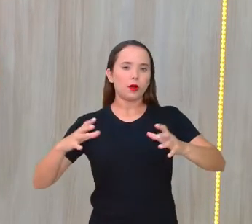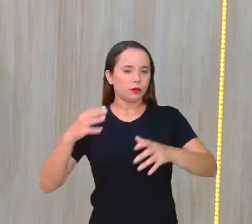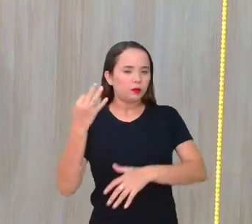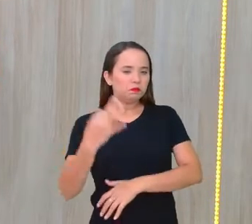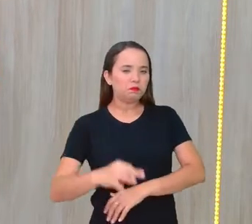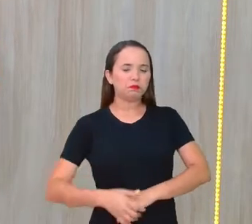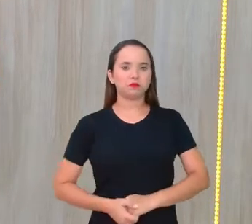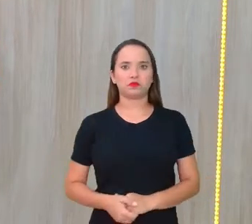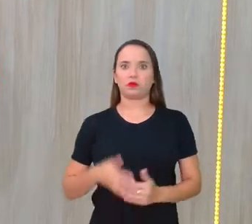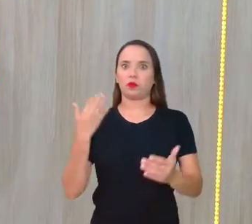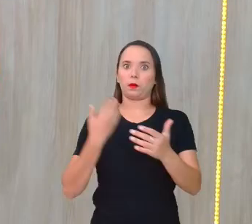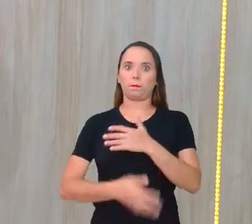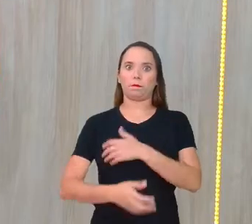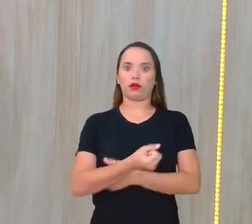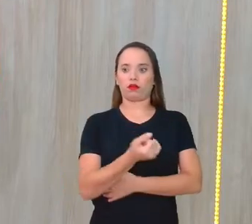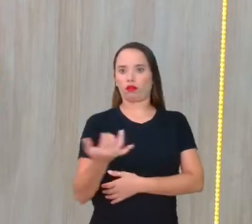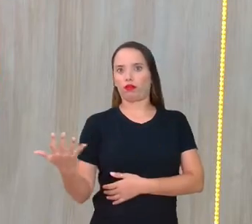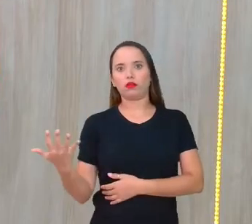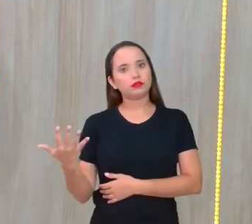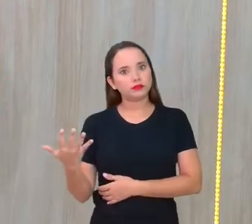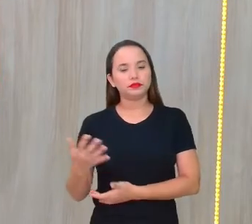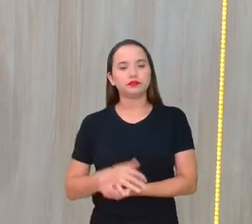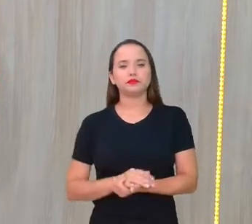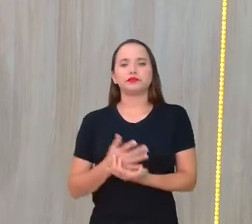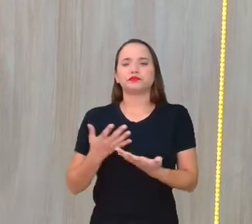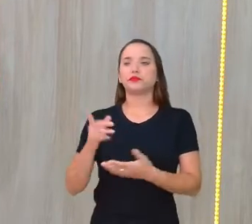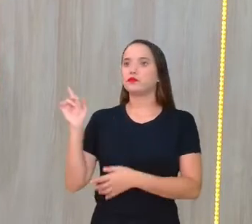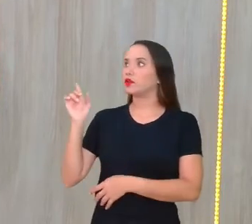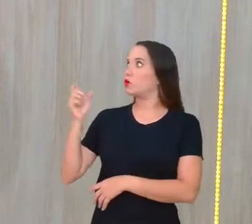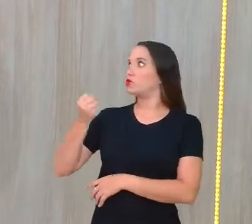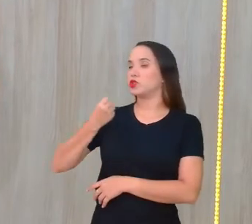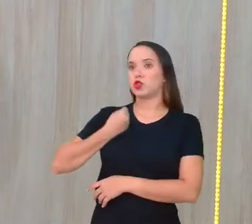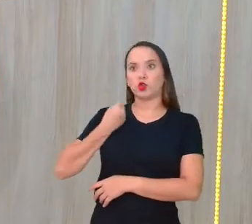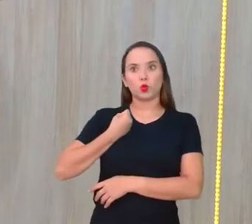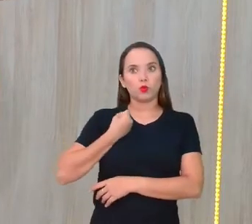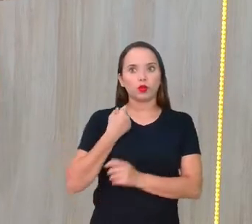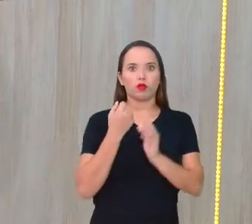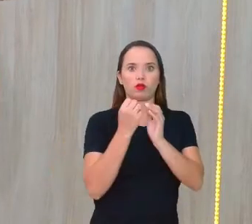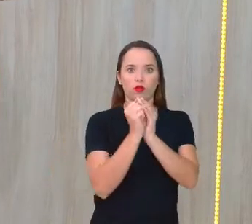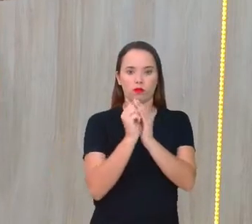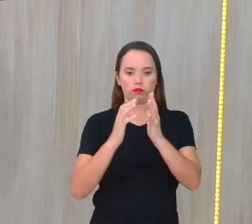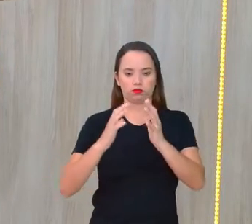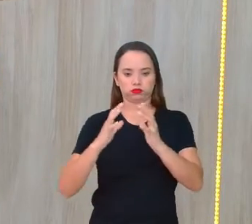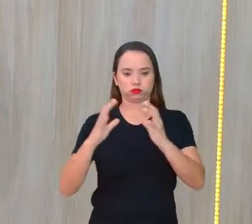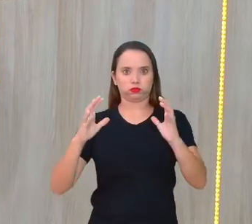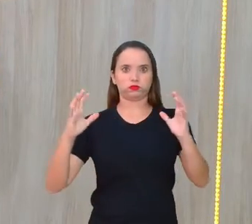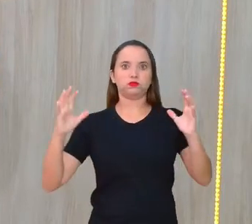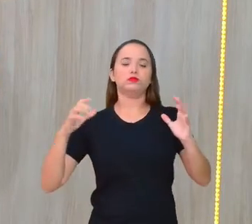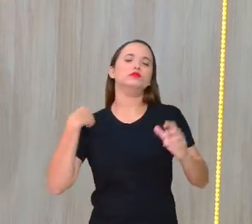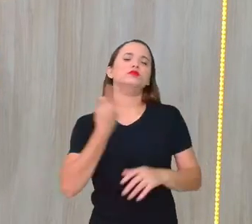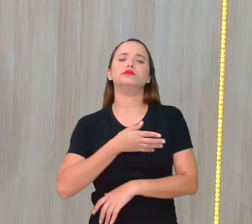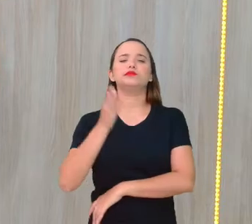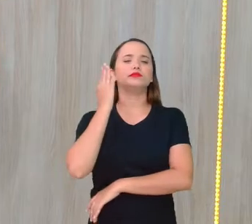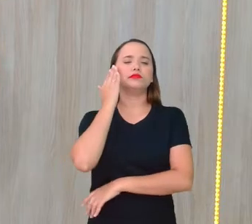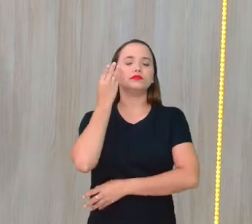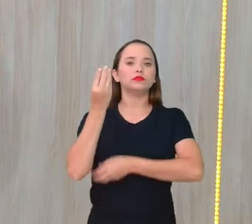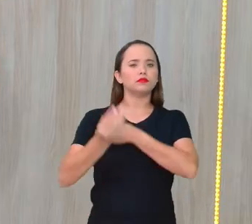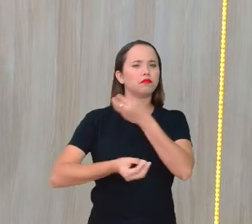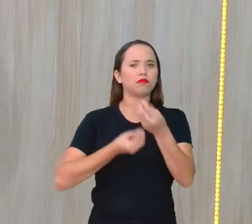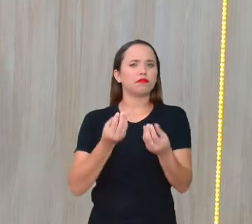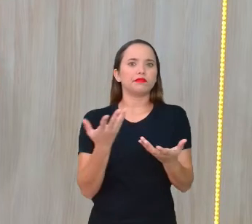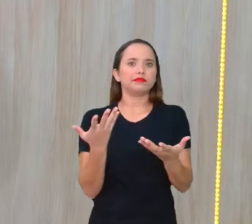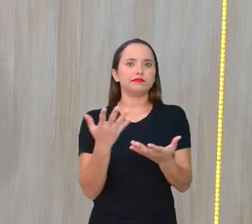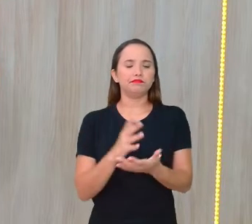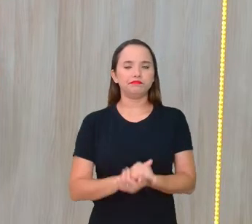Então, observa que esse número ele vai aumentando e a gente vai tentar entender um pouco qual é a lógica de aumentar aí. Então,